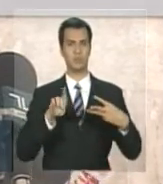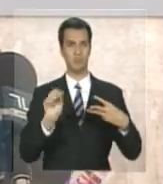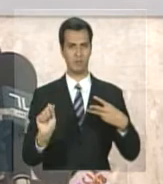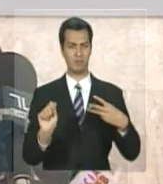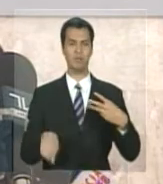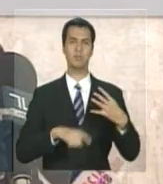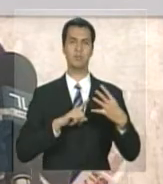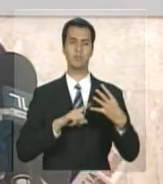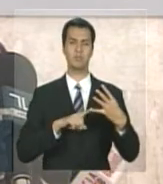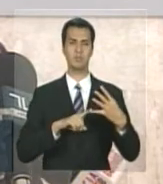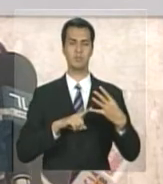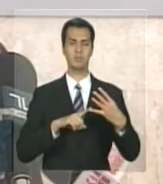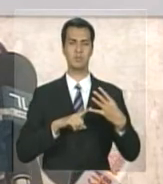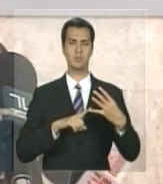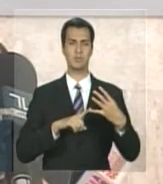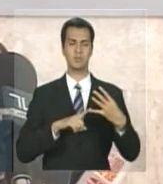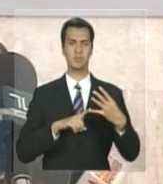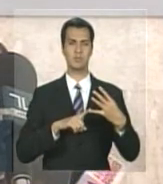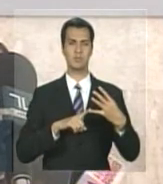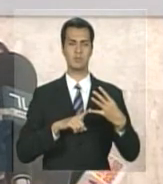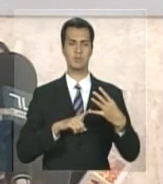Agrário,